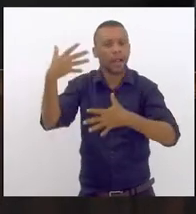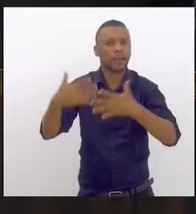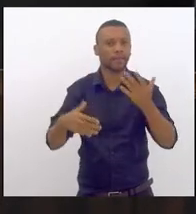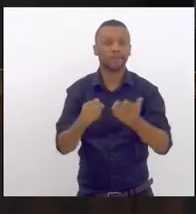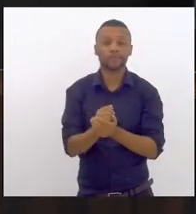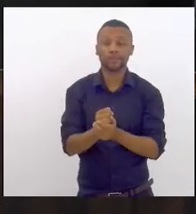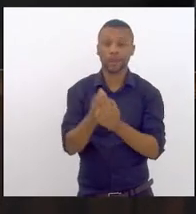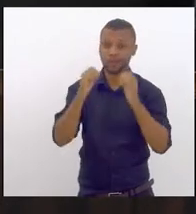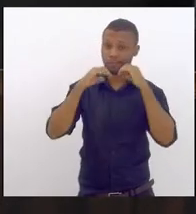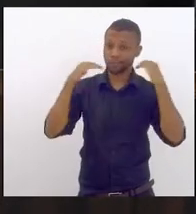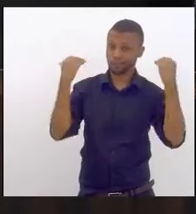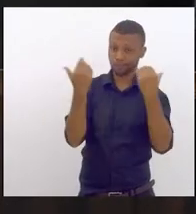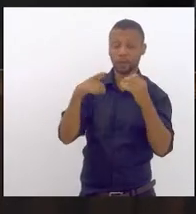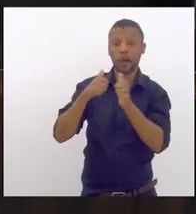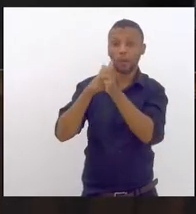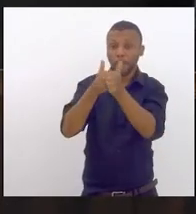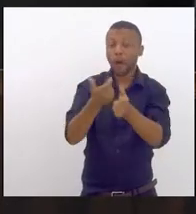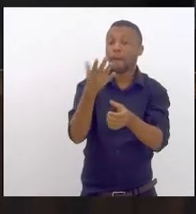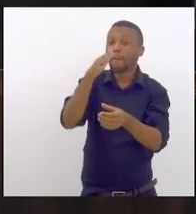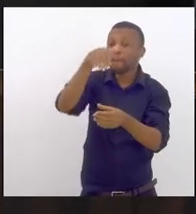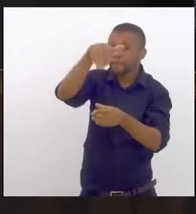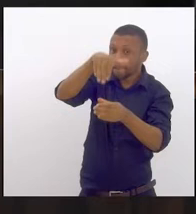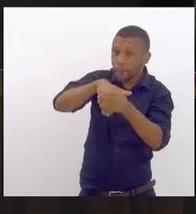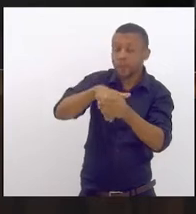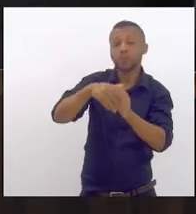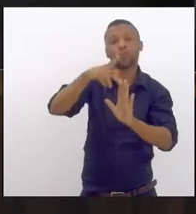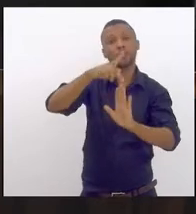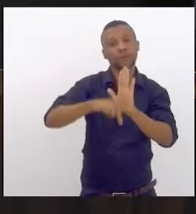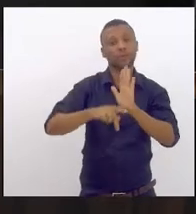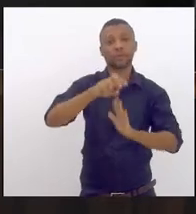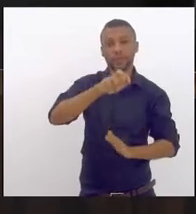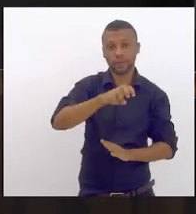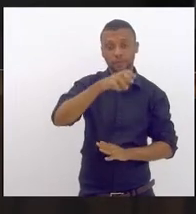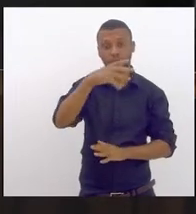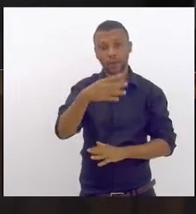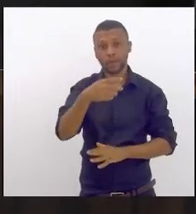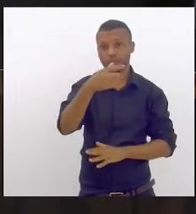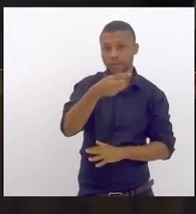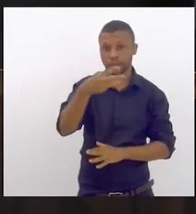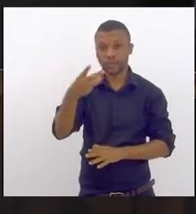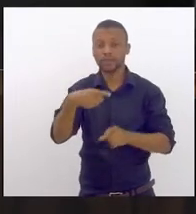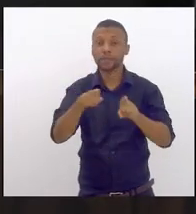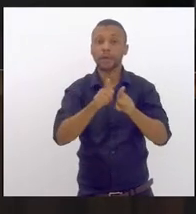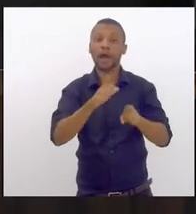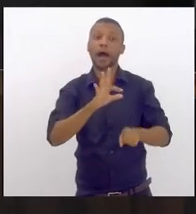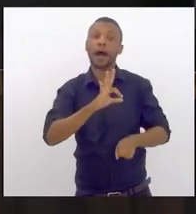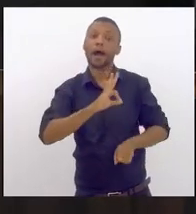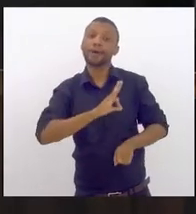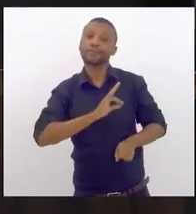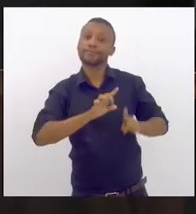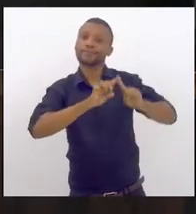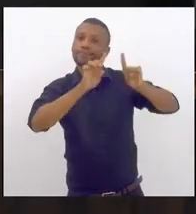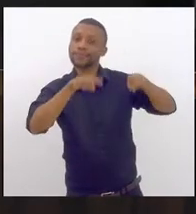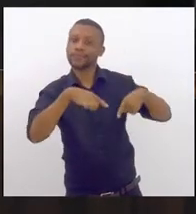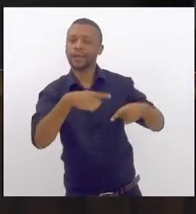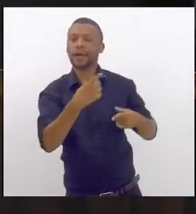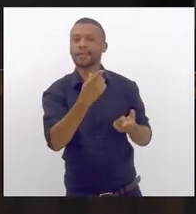votação do projeto 5423 de 2020. Sejam muito bem-vindos. E também as policiais penais que também ocupam